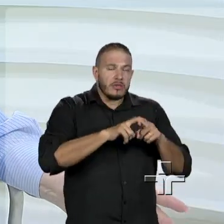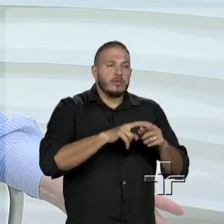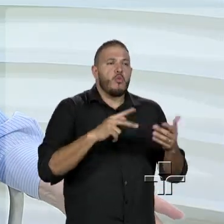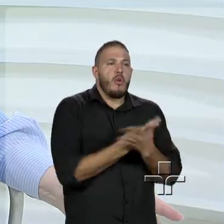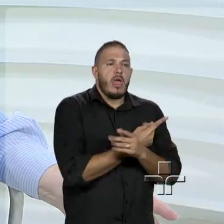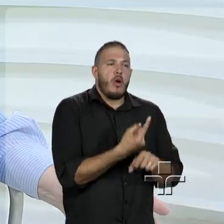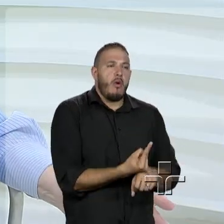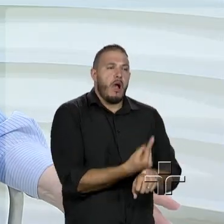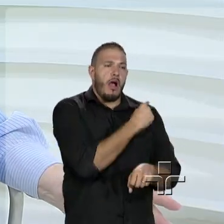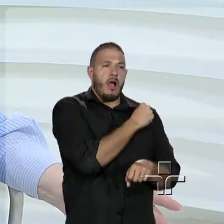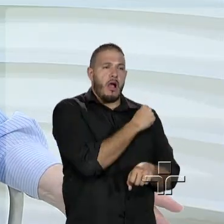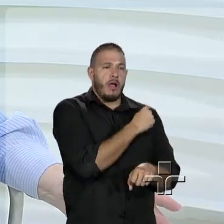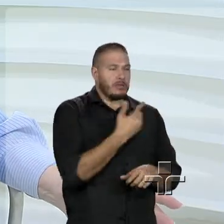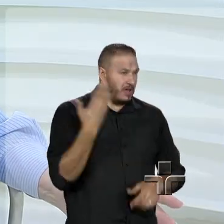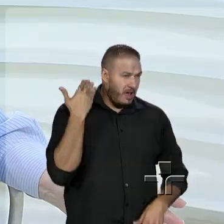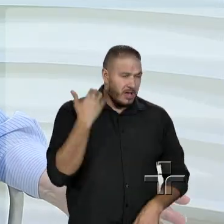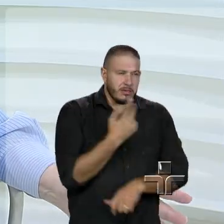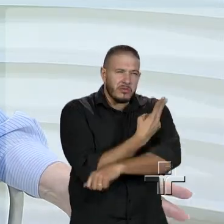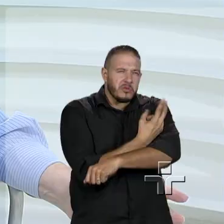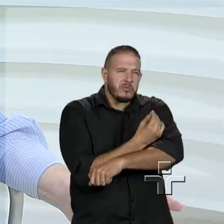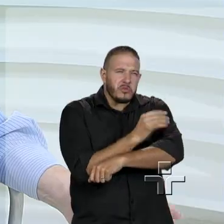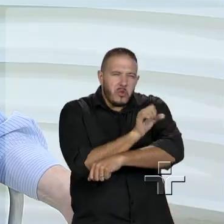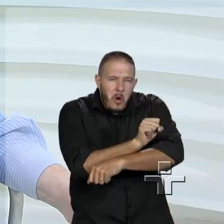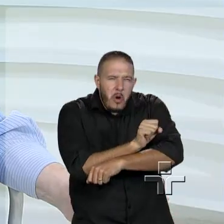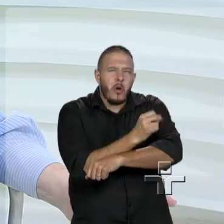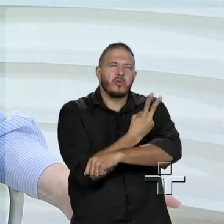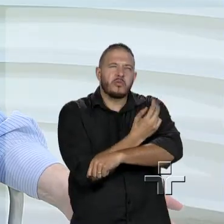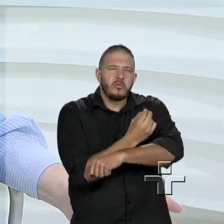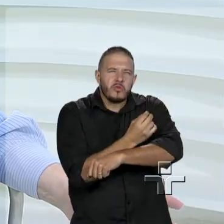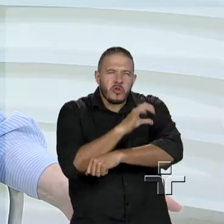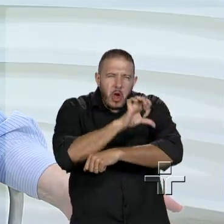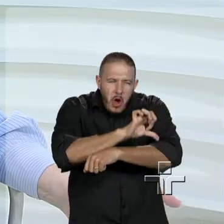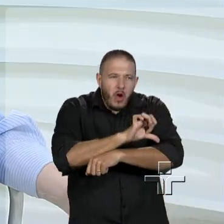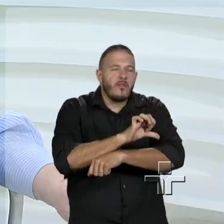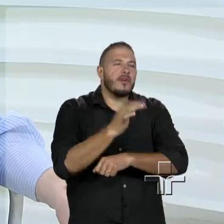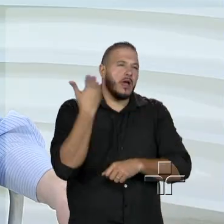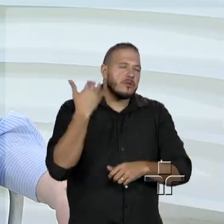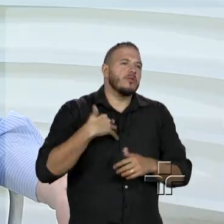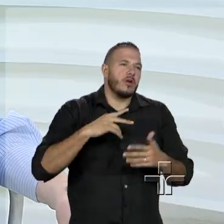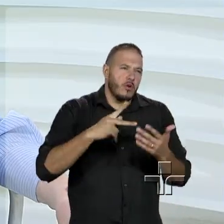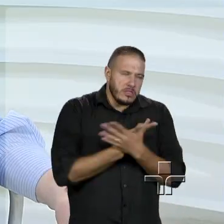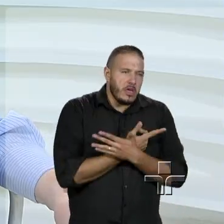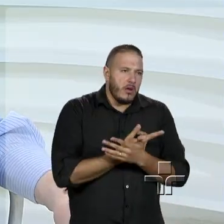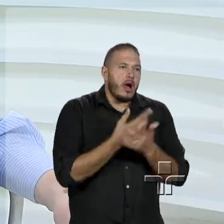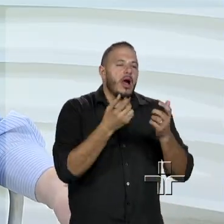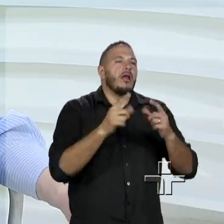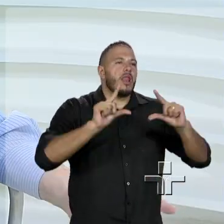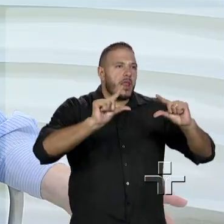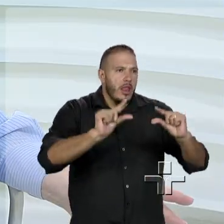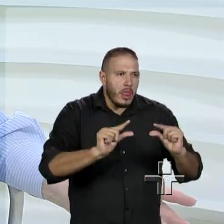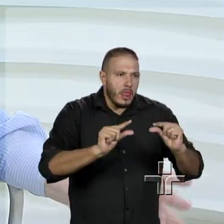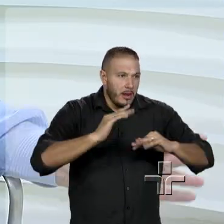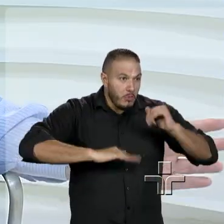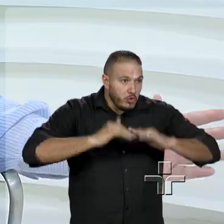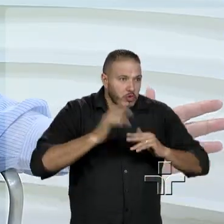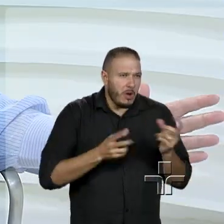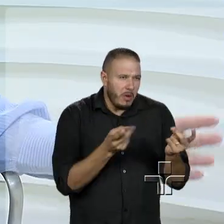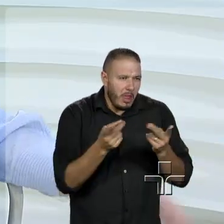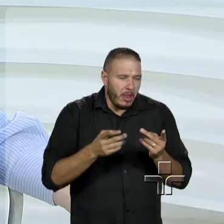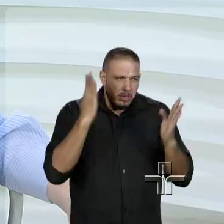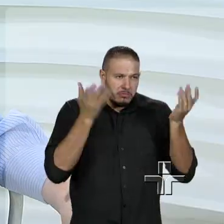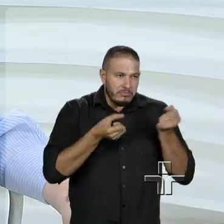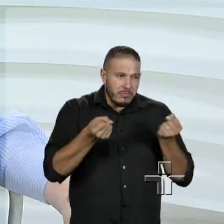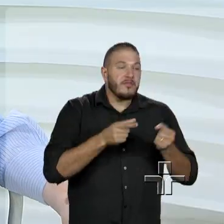anterior. Em 2008, 2009, quando tinha caído a demanda de caminhões, você fez um programa no